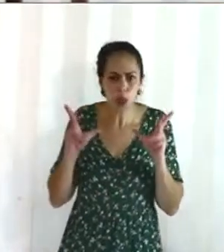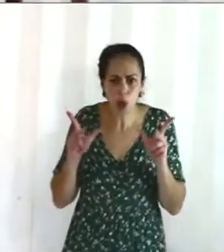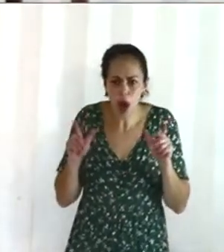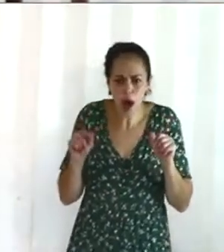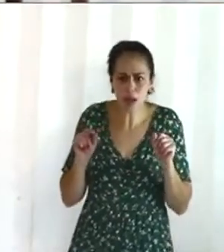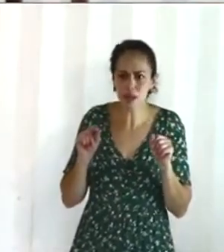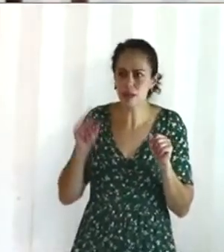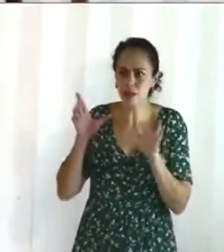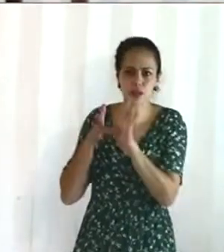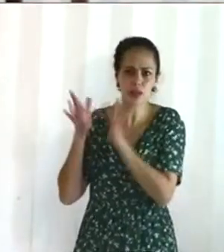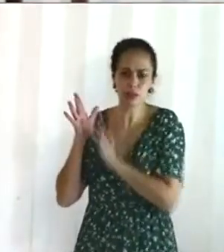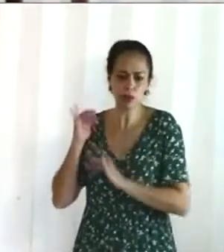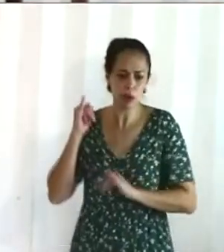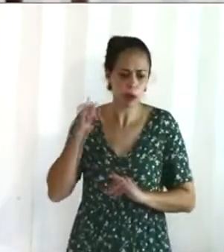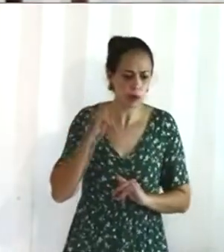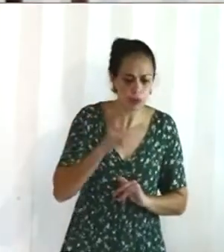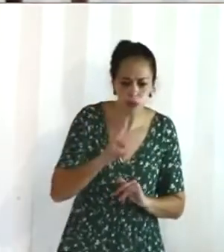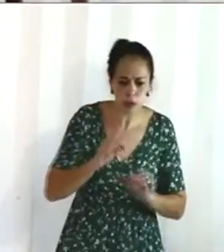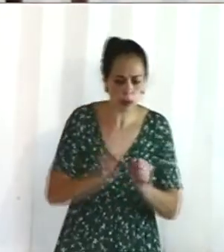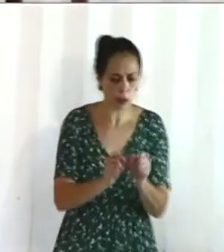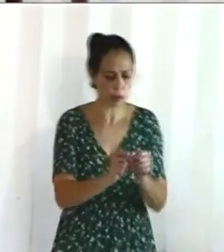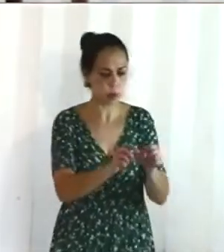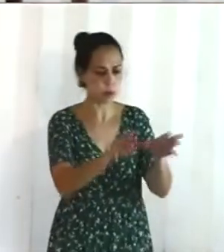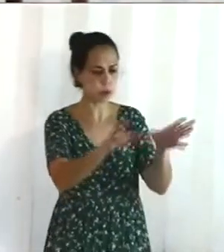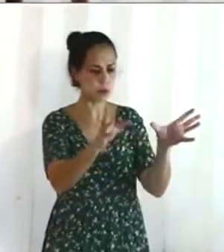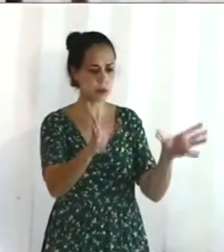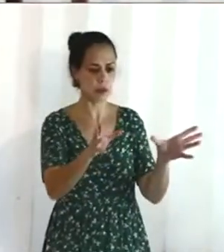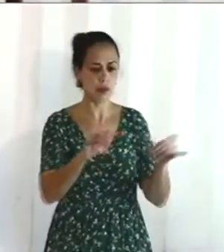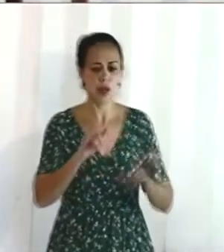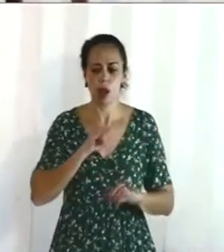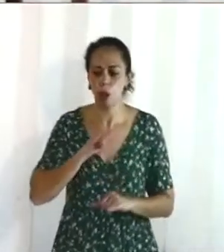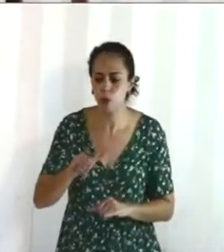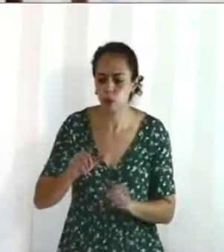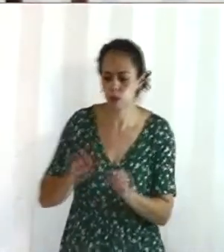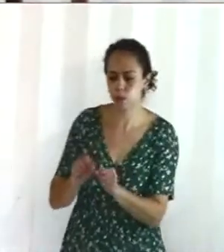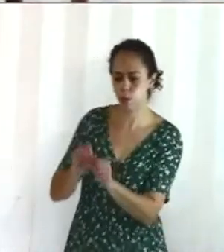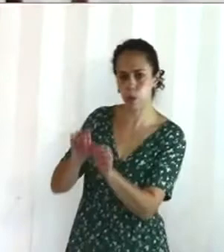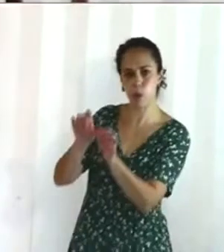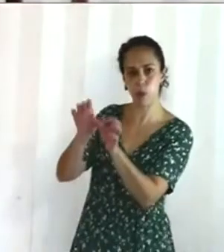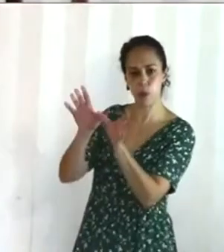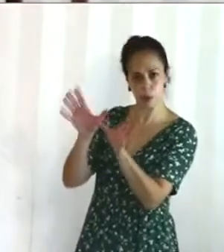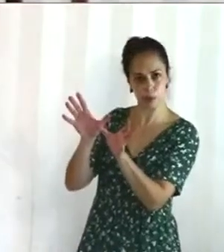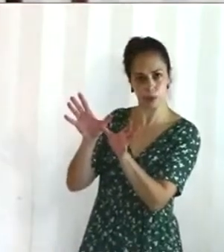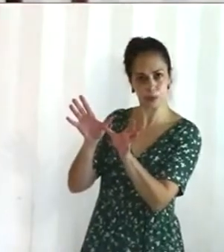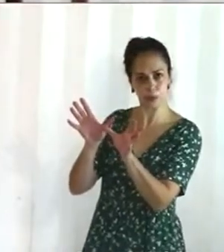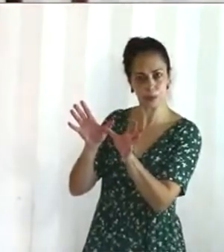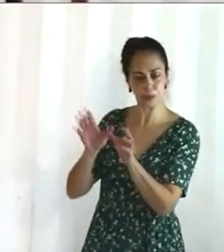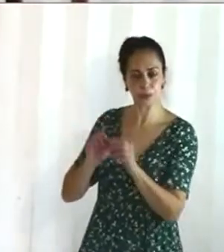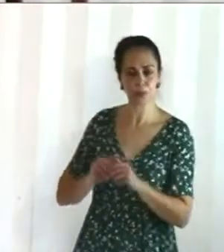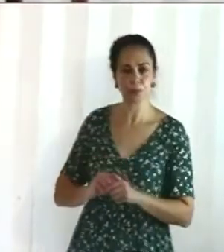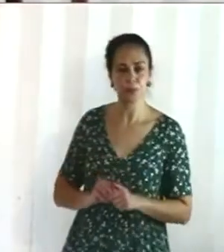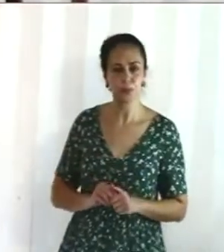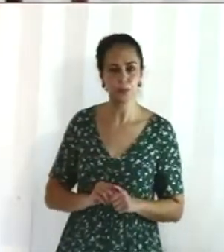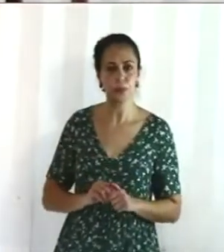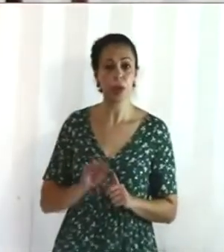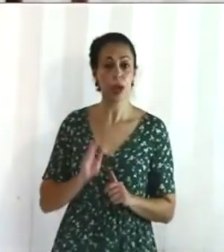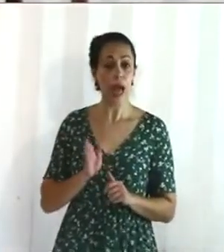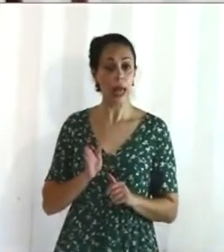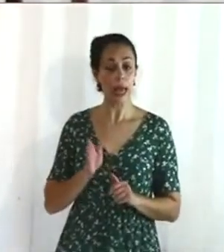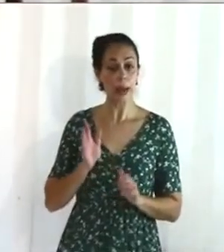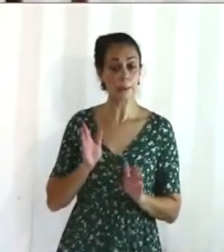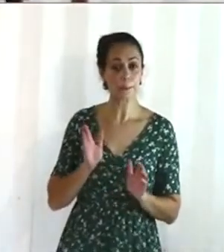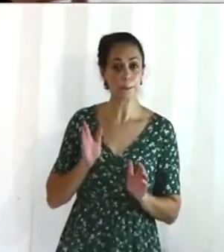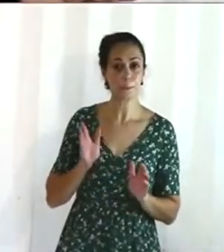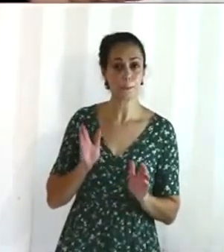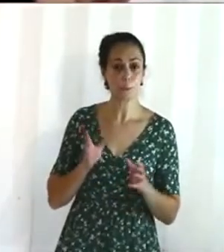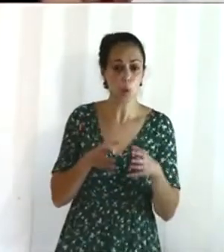para aqueles que eram mestres dessa filosofia, era apenas para os iluminados, só eles eram detentores de